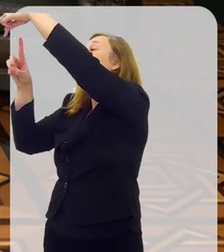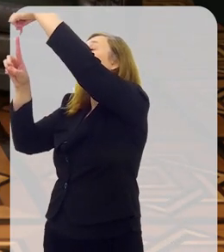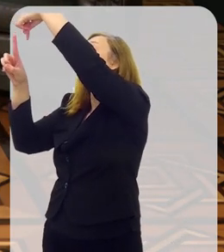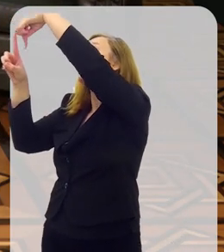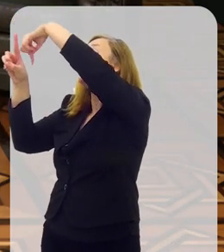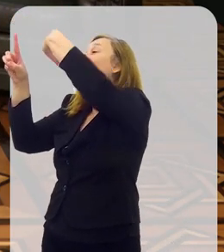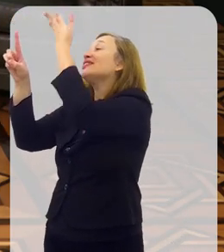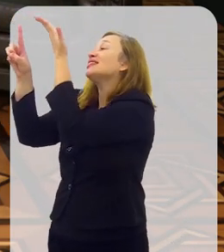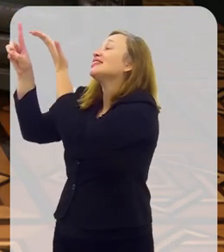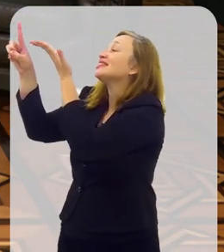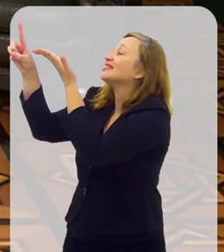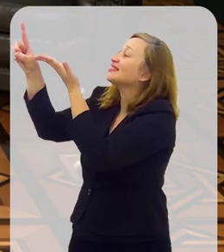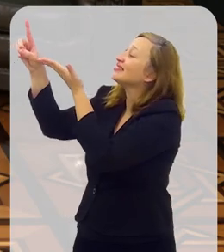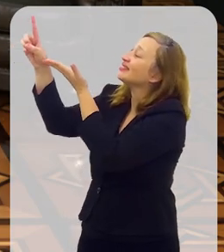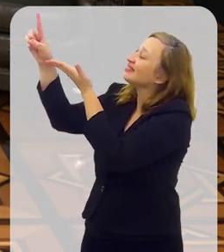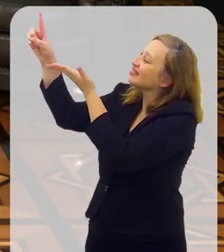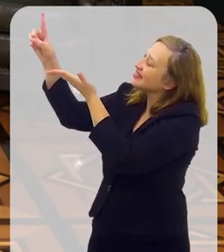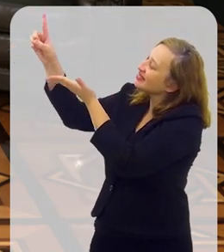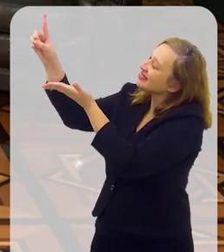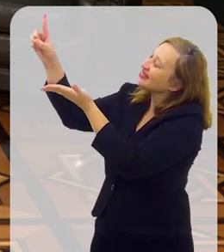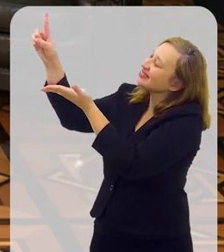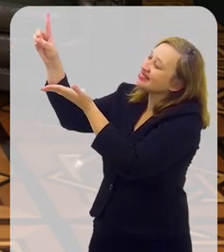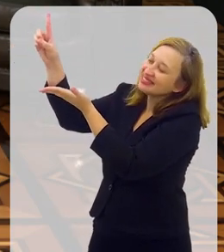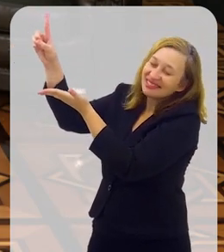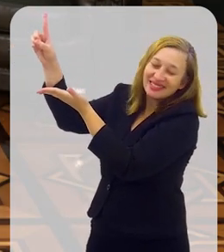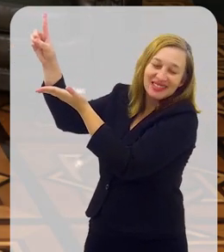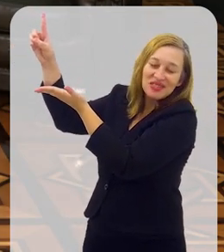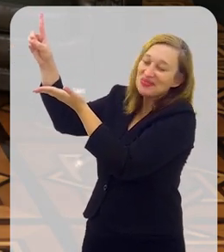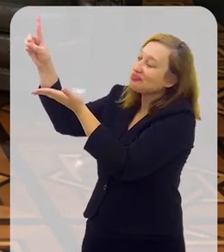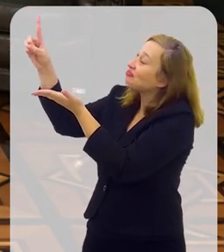Santo Santo é o